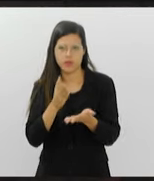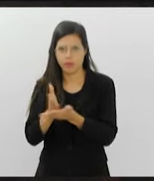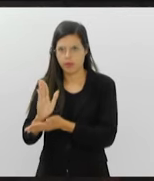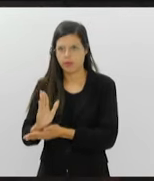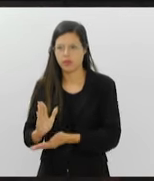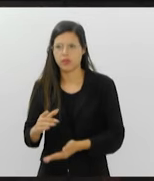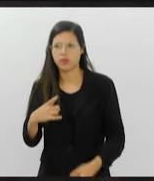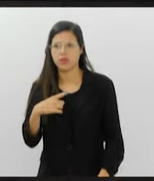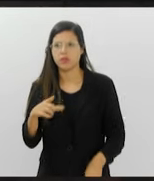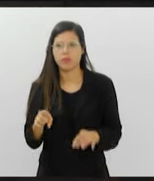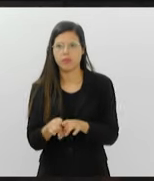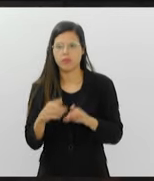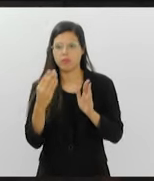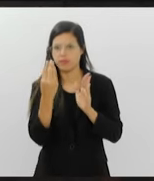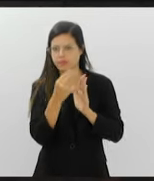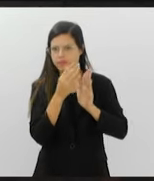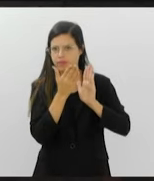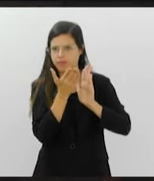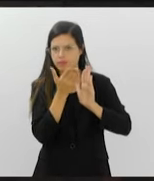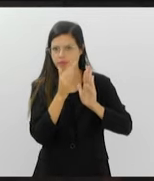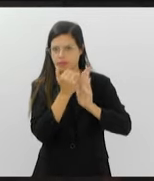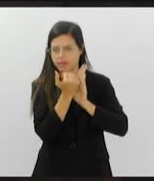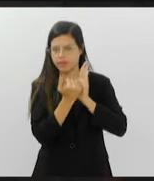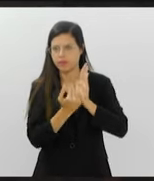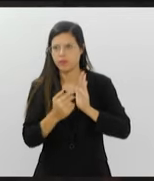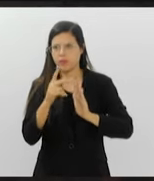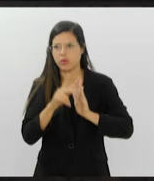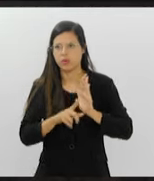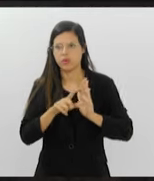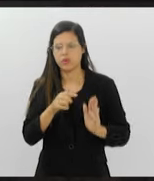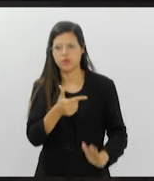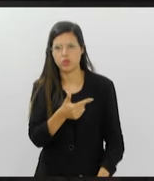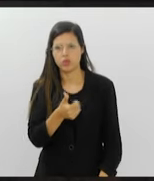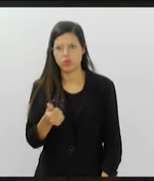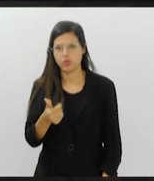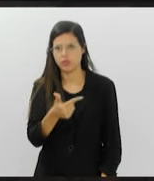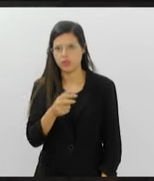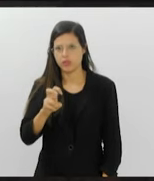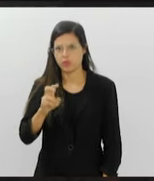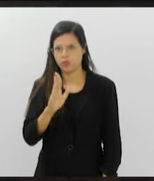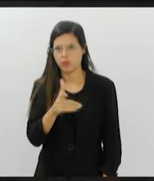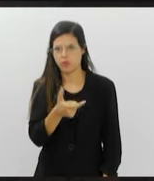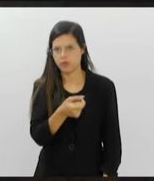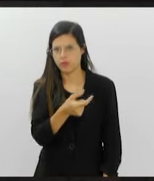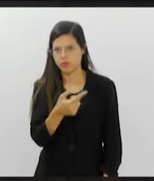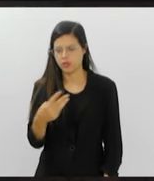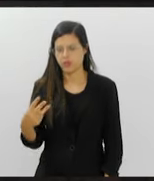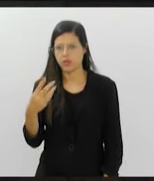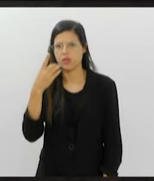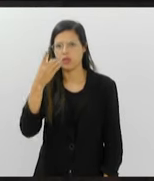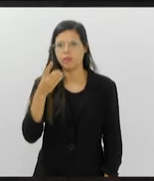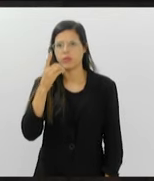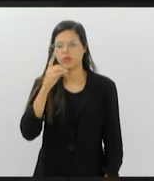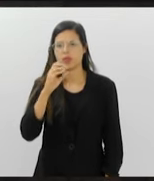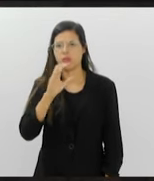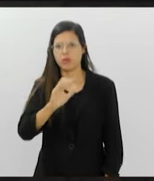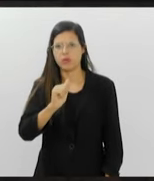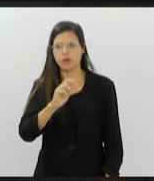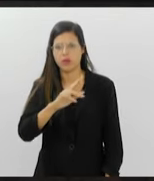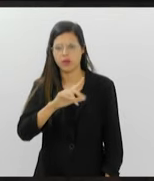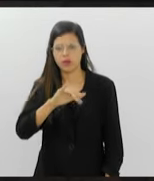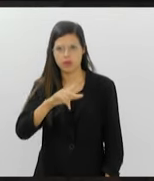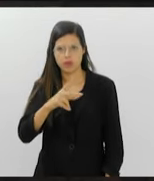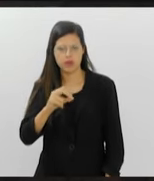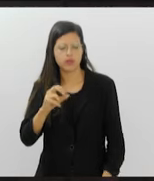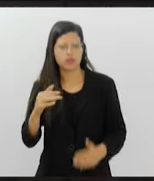mesa, requerimento de inclusão na hora do dia do projeto 2125 de 23, do deputado Carlinhos BNH. Os senhores que